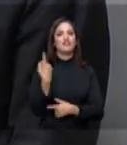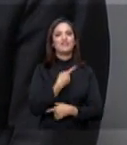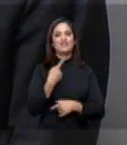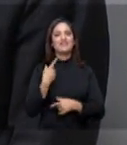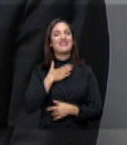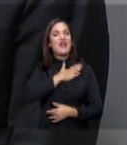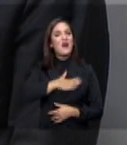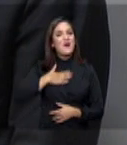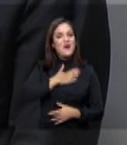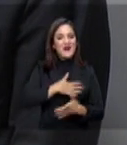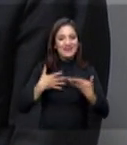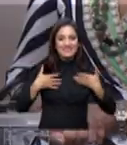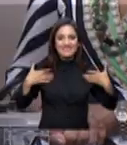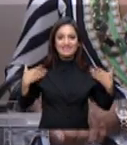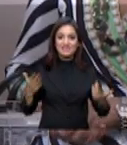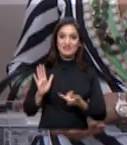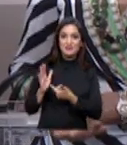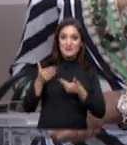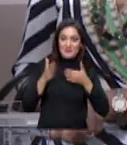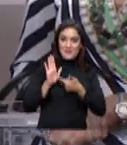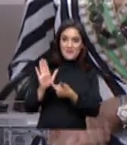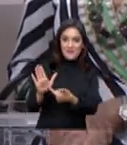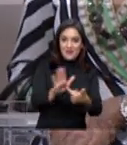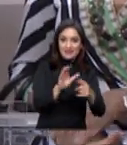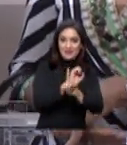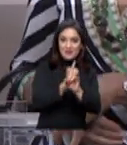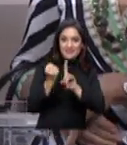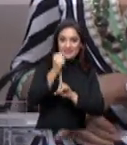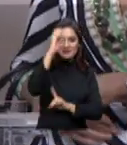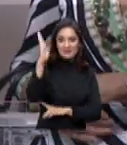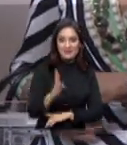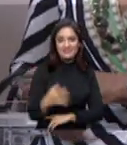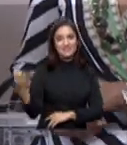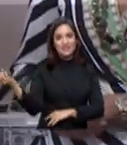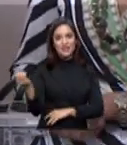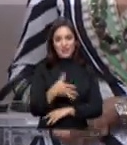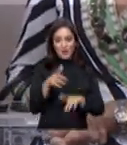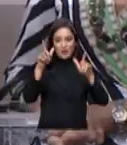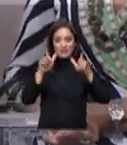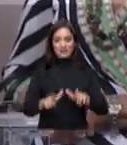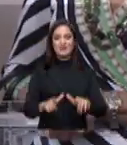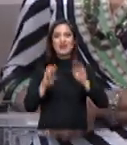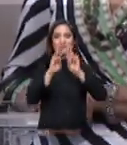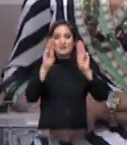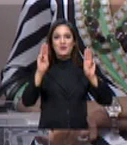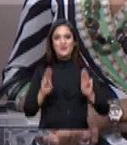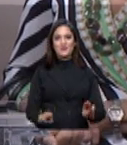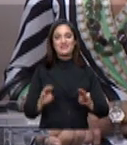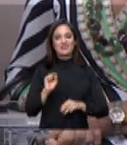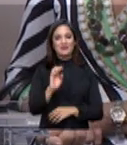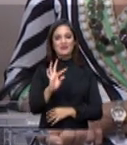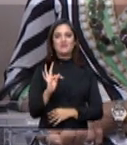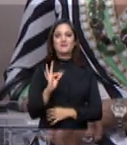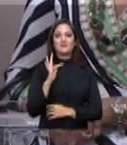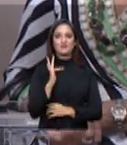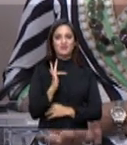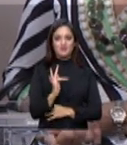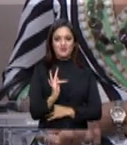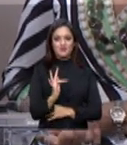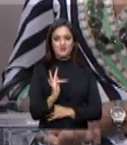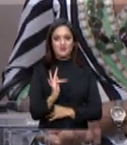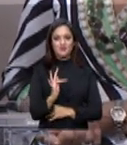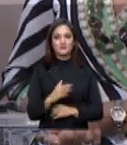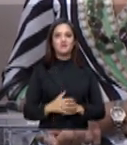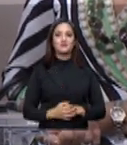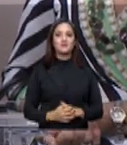de apresentar à sociedade brasileira as novas instalações do Museu do Supremo Tribunal